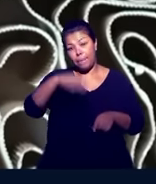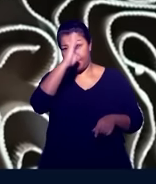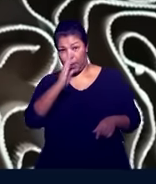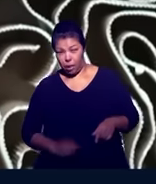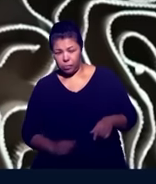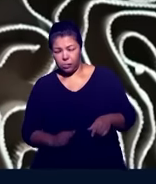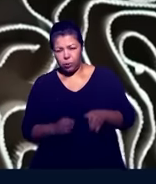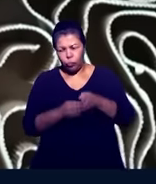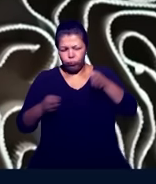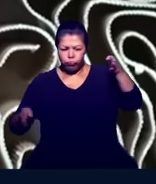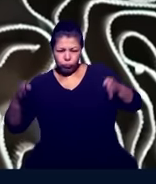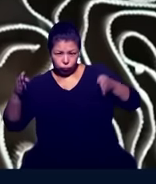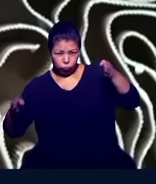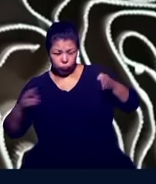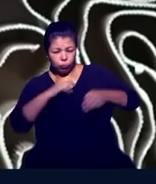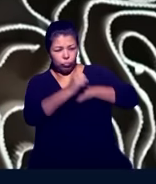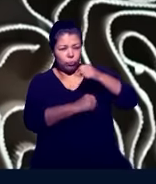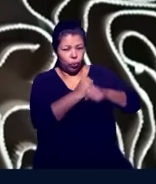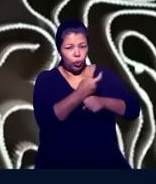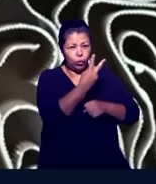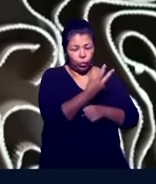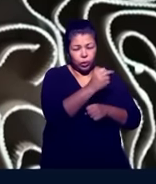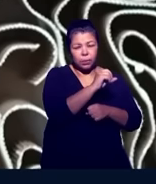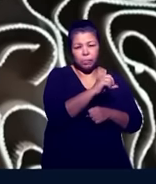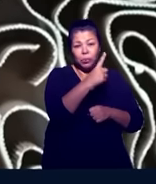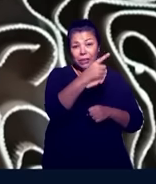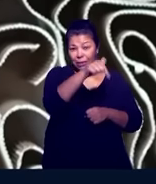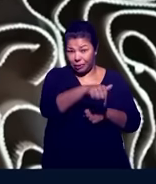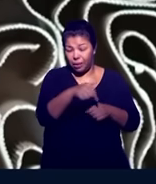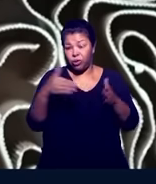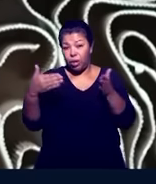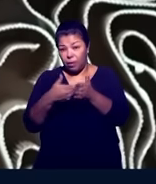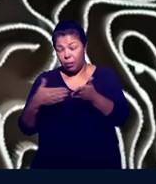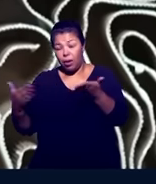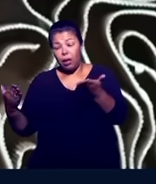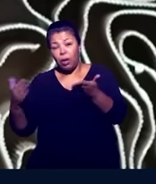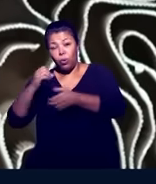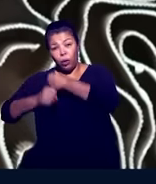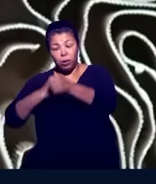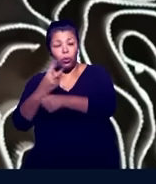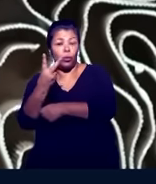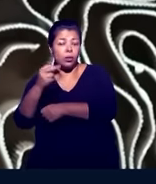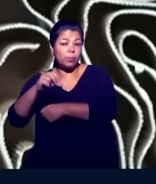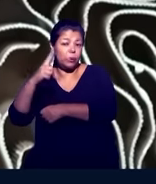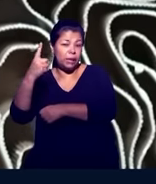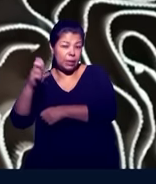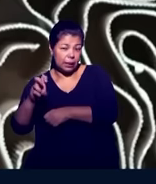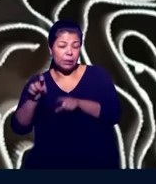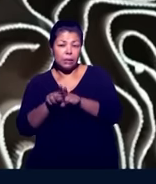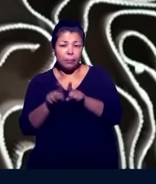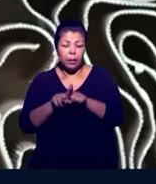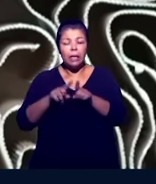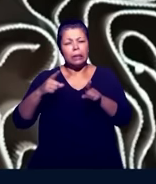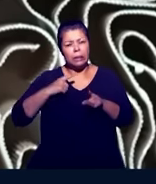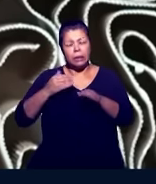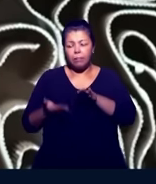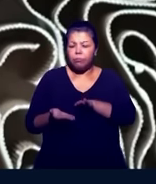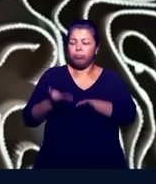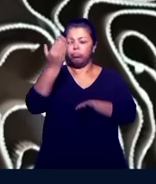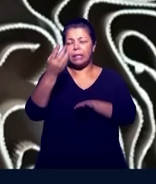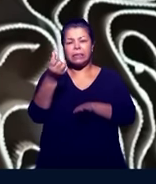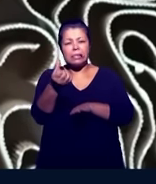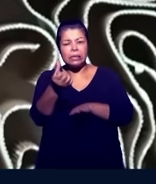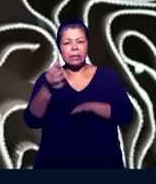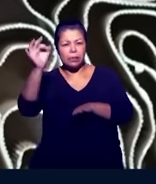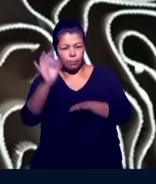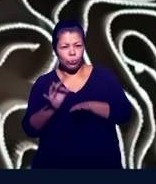2015 o crescimento médio do gasto Público Federal sem juros por ano foi 6% ao ano o teto de gasto novo o o